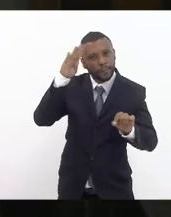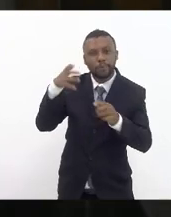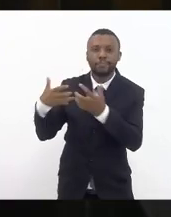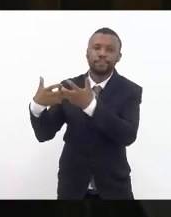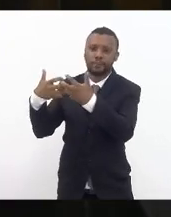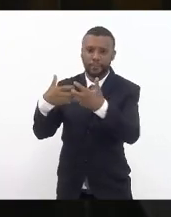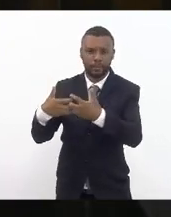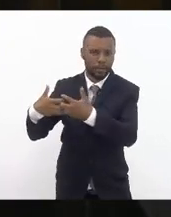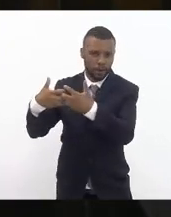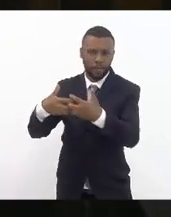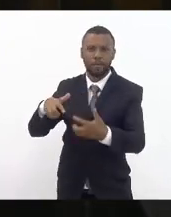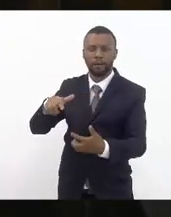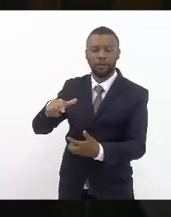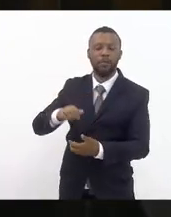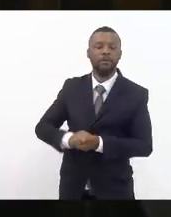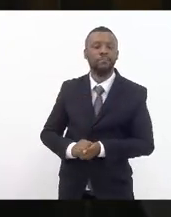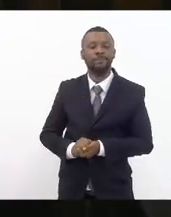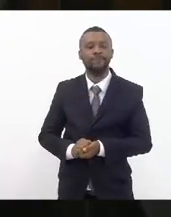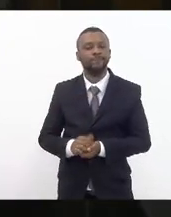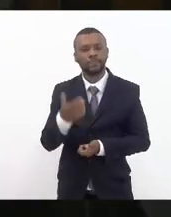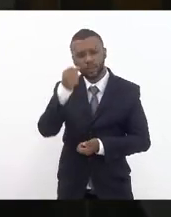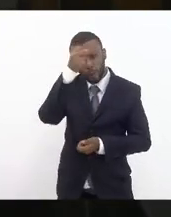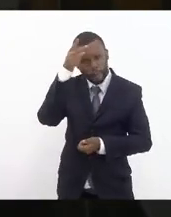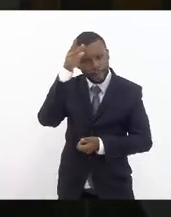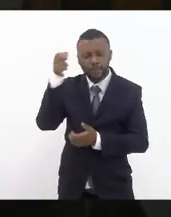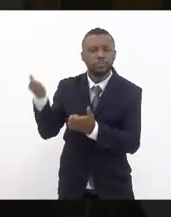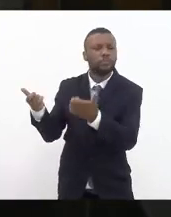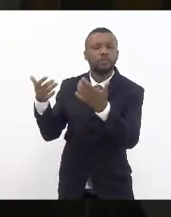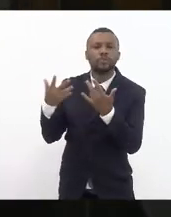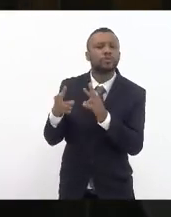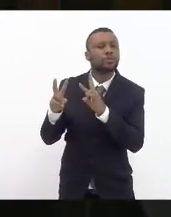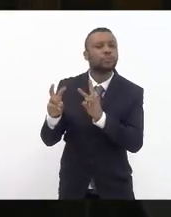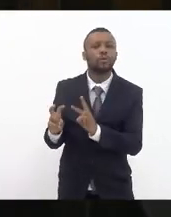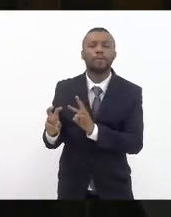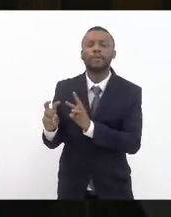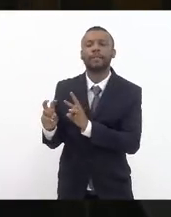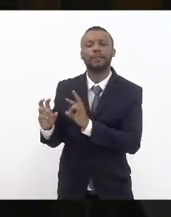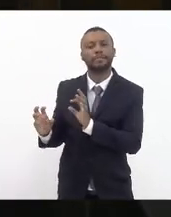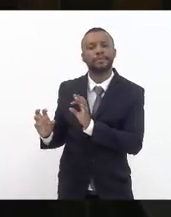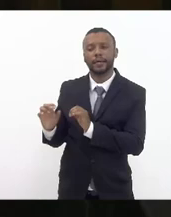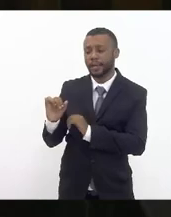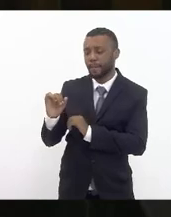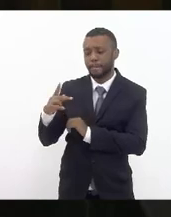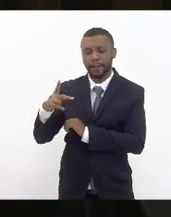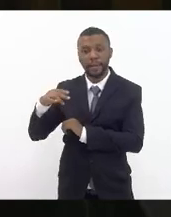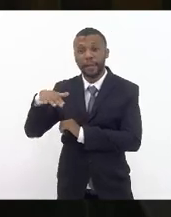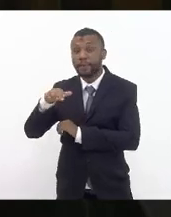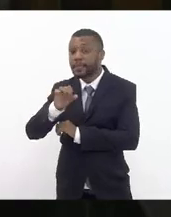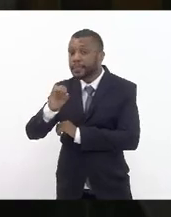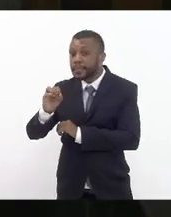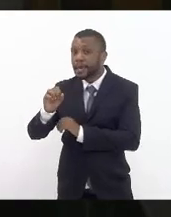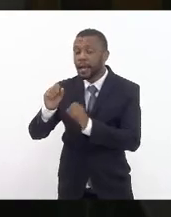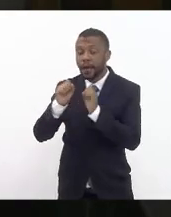Petrópolis. Disse-me ele, sobre essa questão do IPM, que se a Assembleia